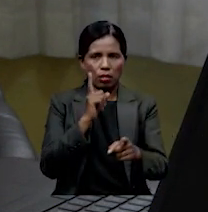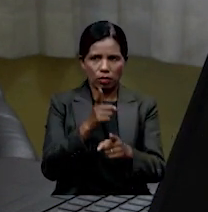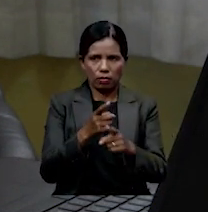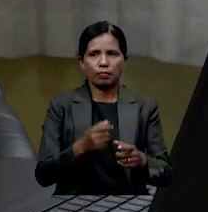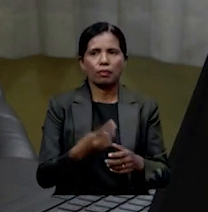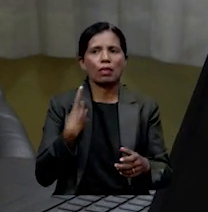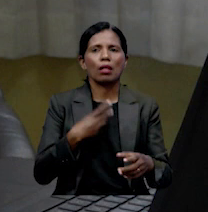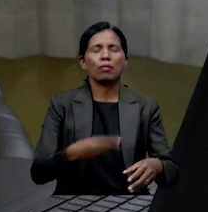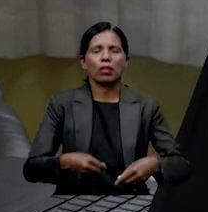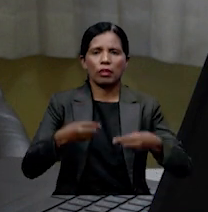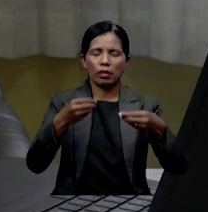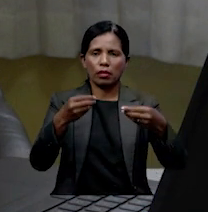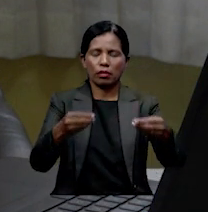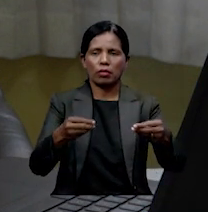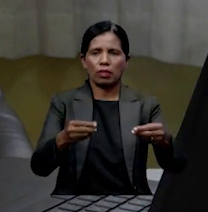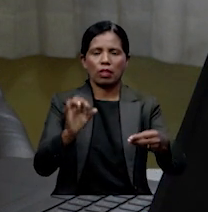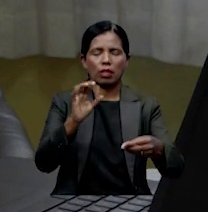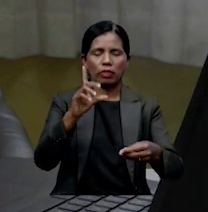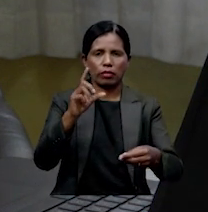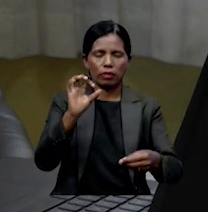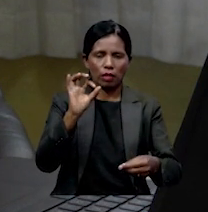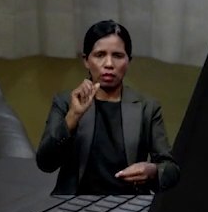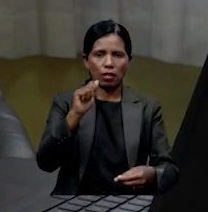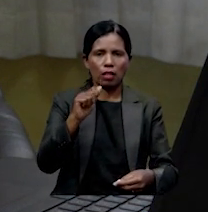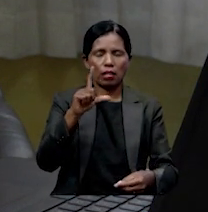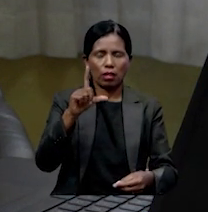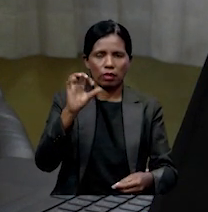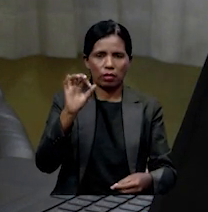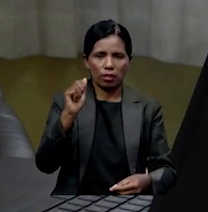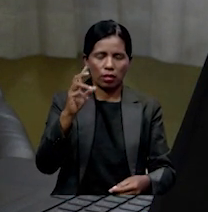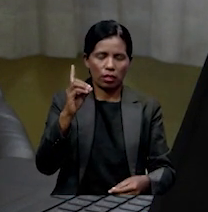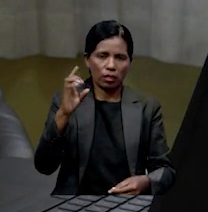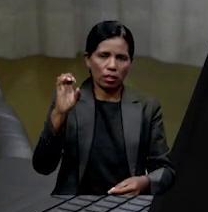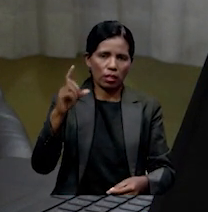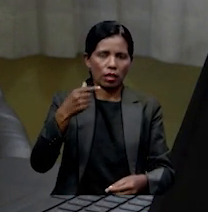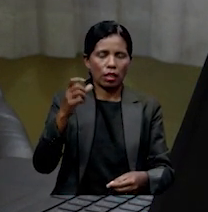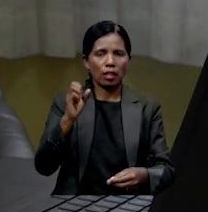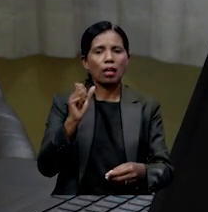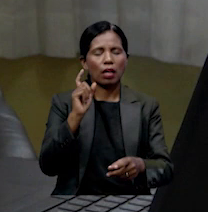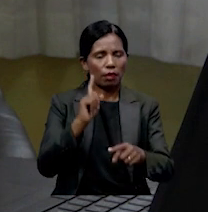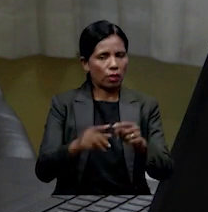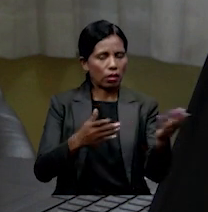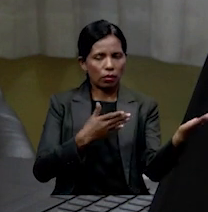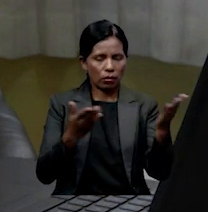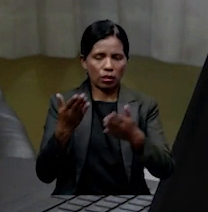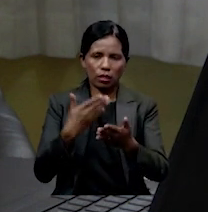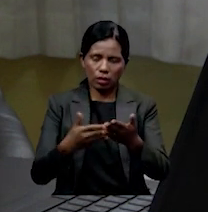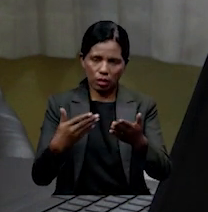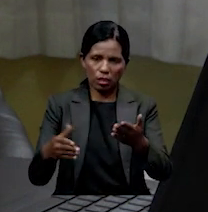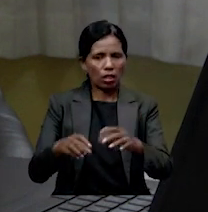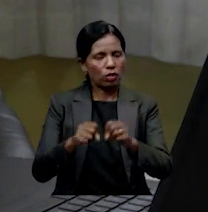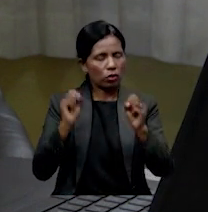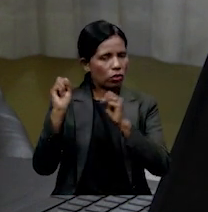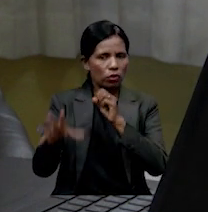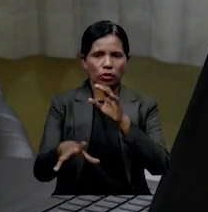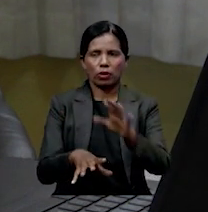a me fotorização ba alfandega destrói imediata. Para ver essa sanção para botar na minha prende e destrói. Se será cara